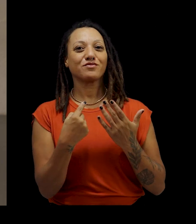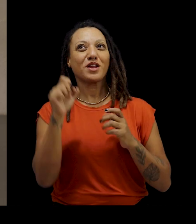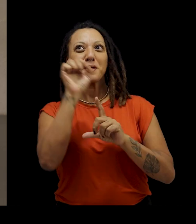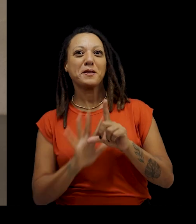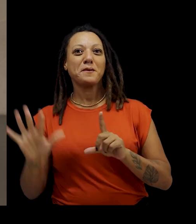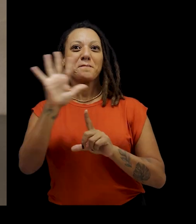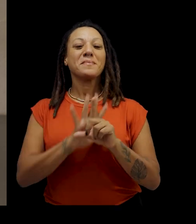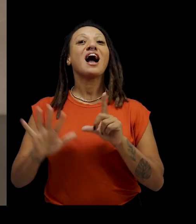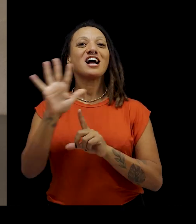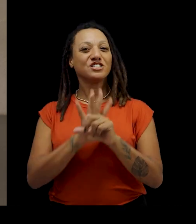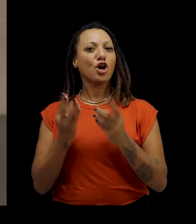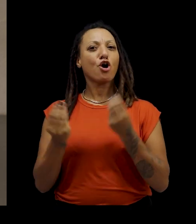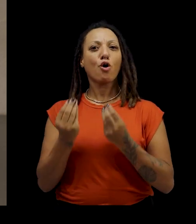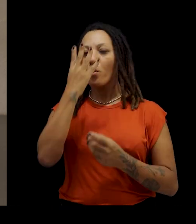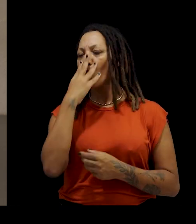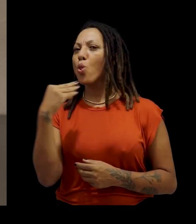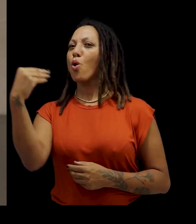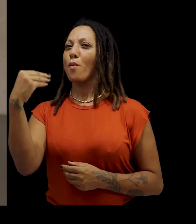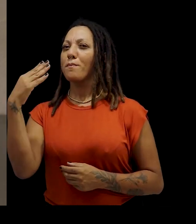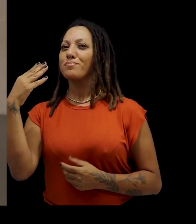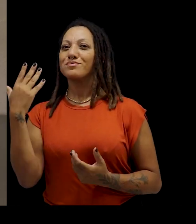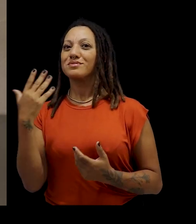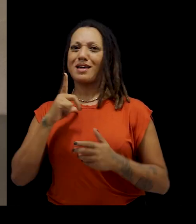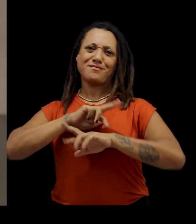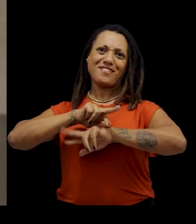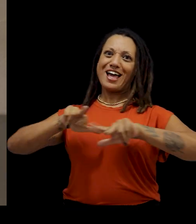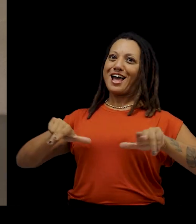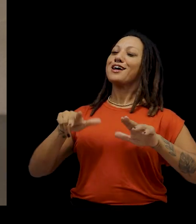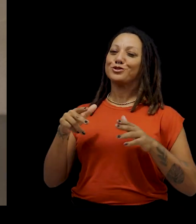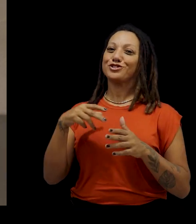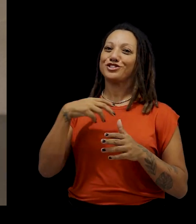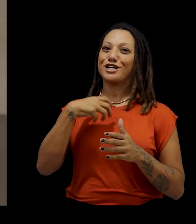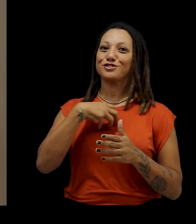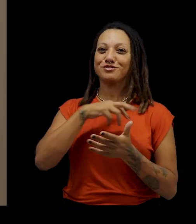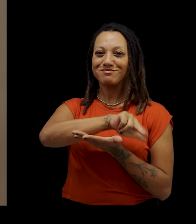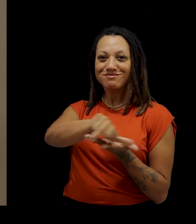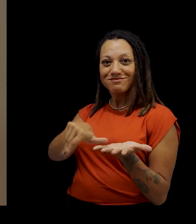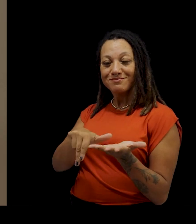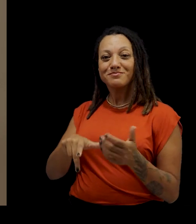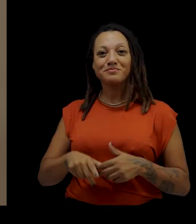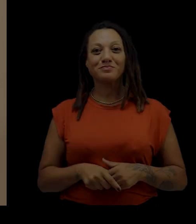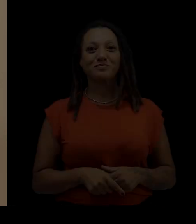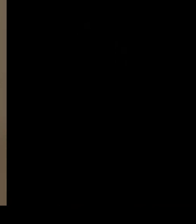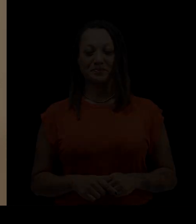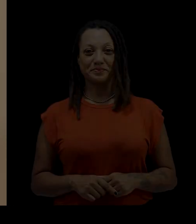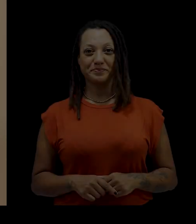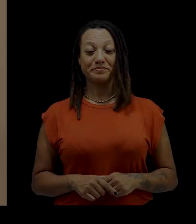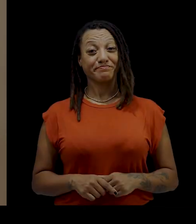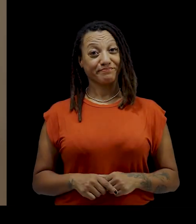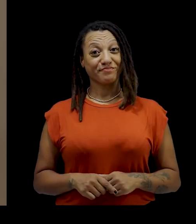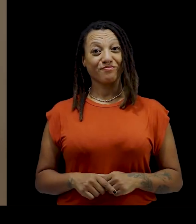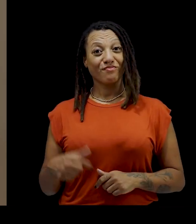essa construção dessa imagem e os papéis que ela opera, que são diversos, né.